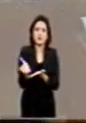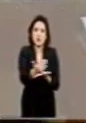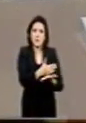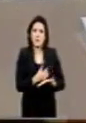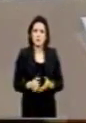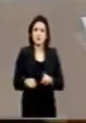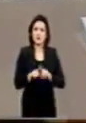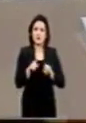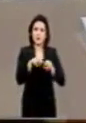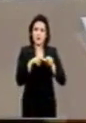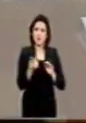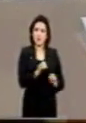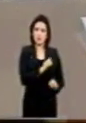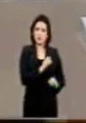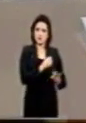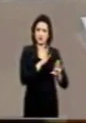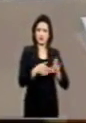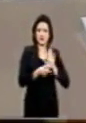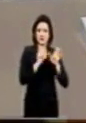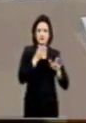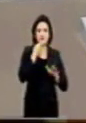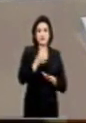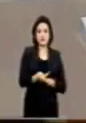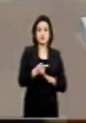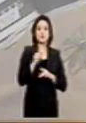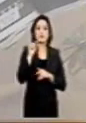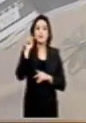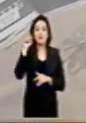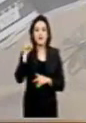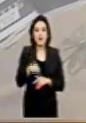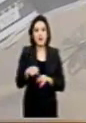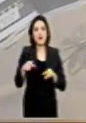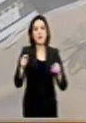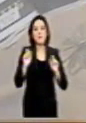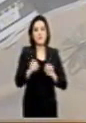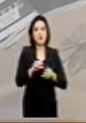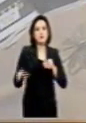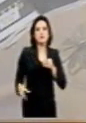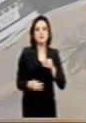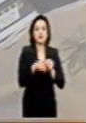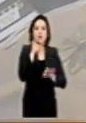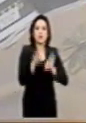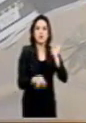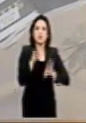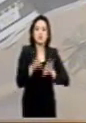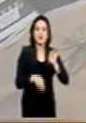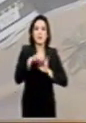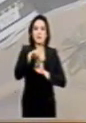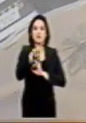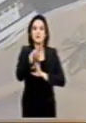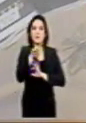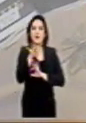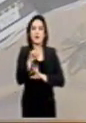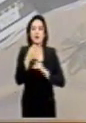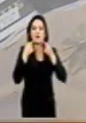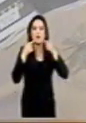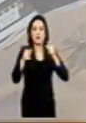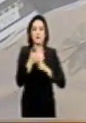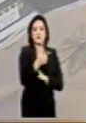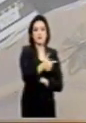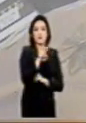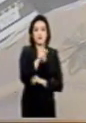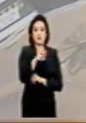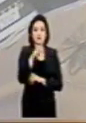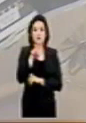aqui cito será objeto do julgamento de mérito da reclamação 25537.